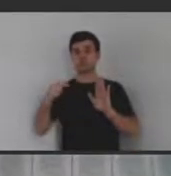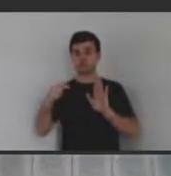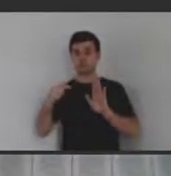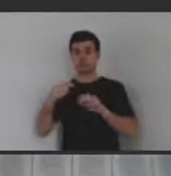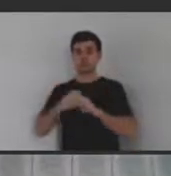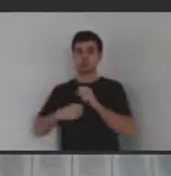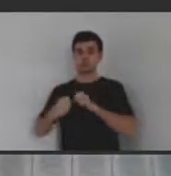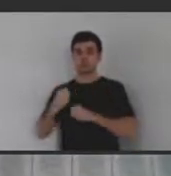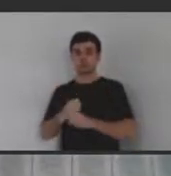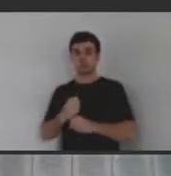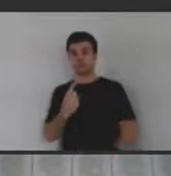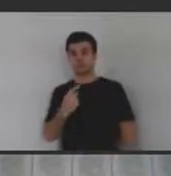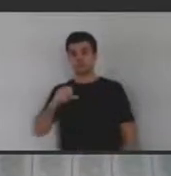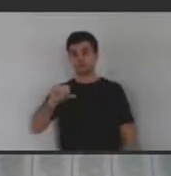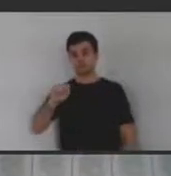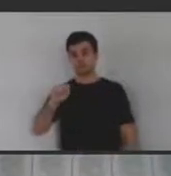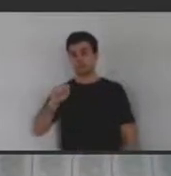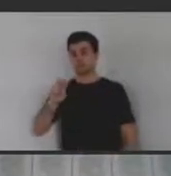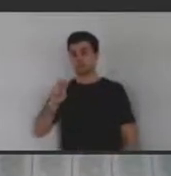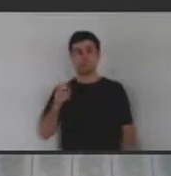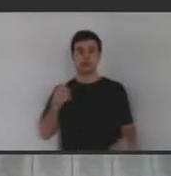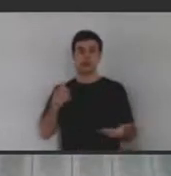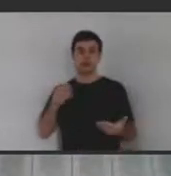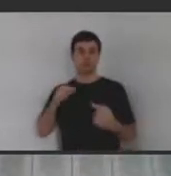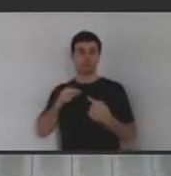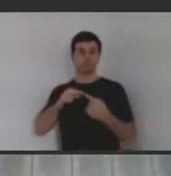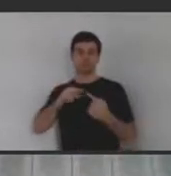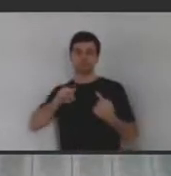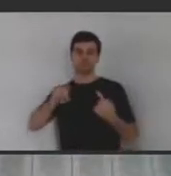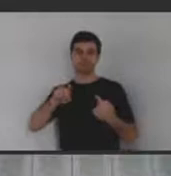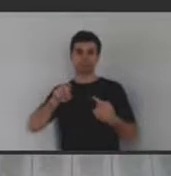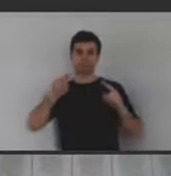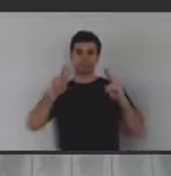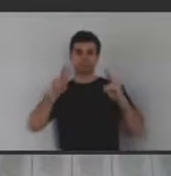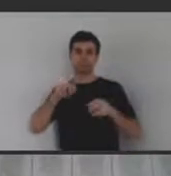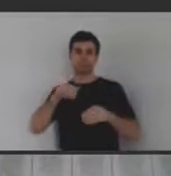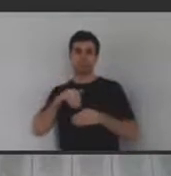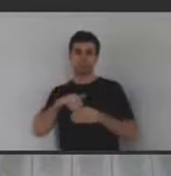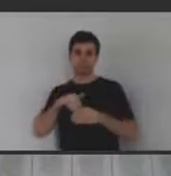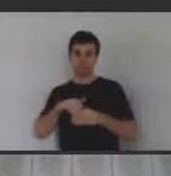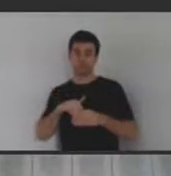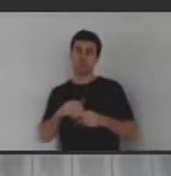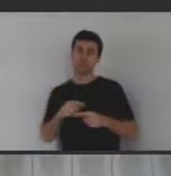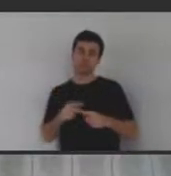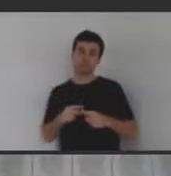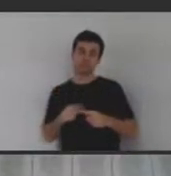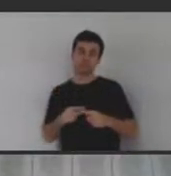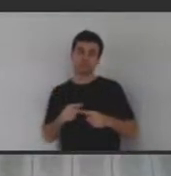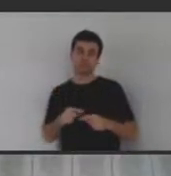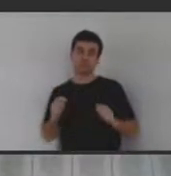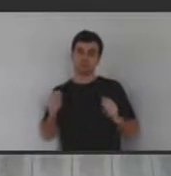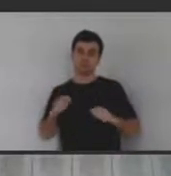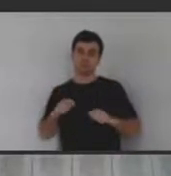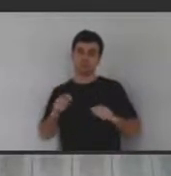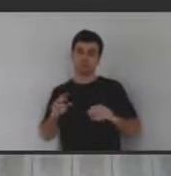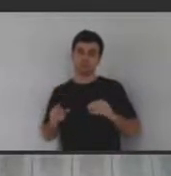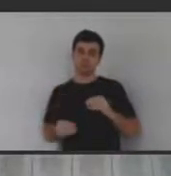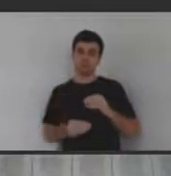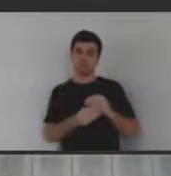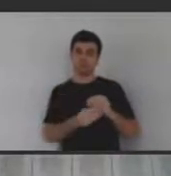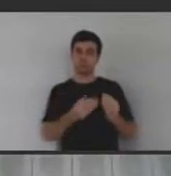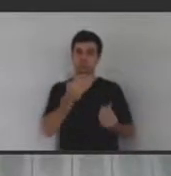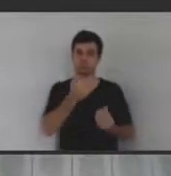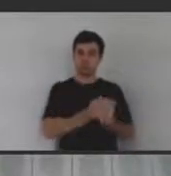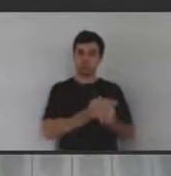7.347/1985 não são aplicáveis em matéria eleitoral, o que afasta a possibilidade de se instaurar inquérito civil nesses casos,